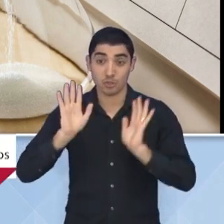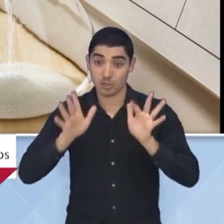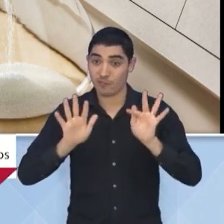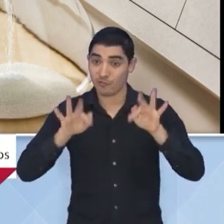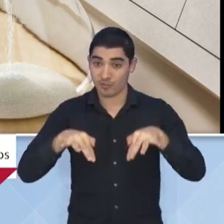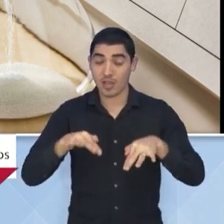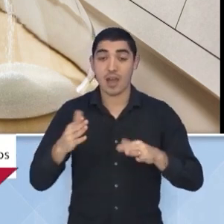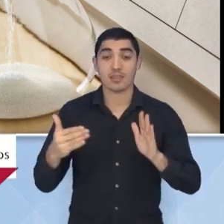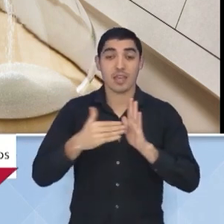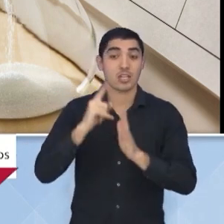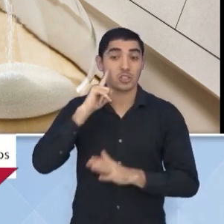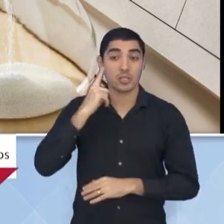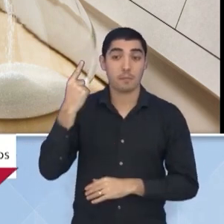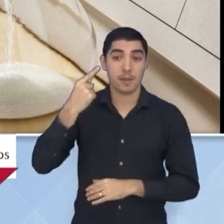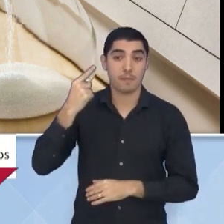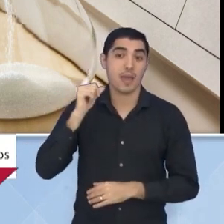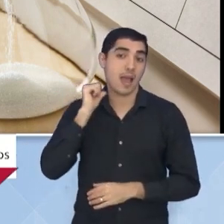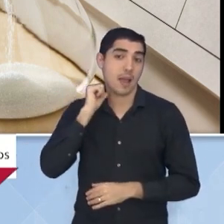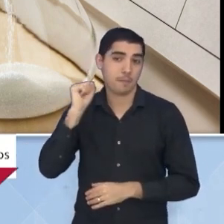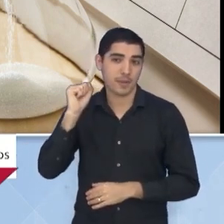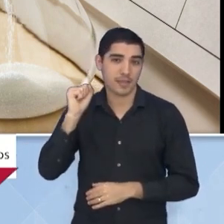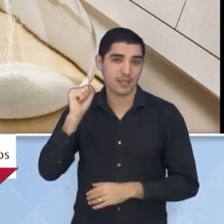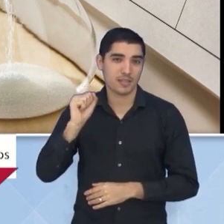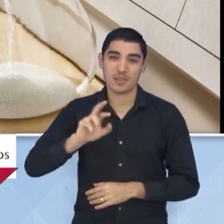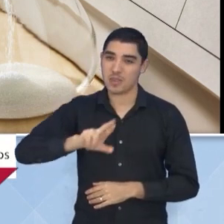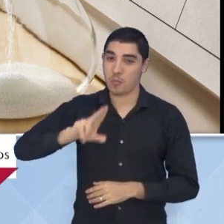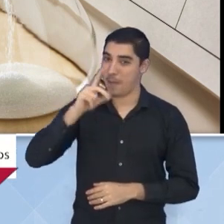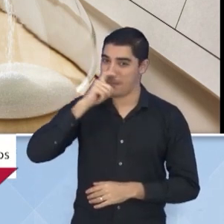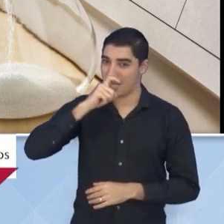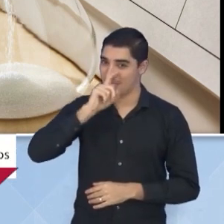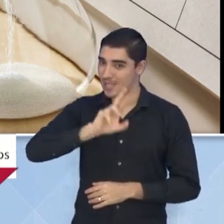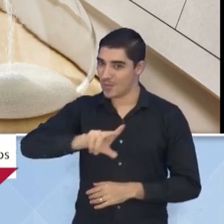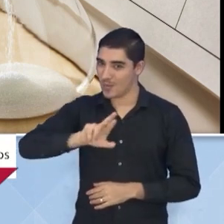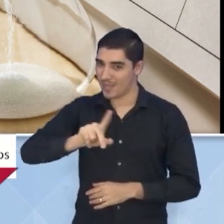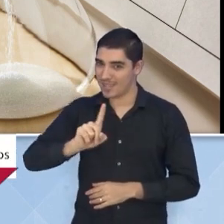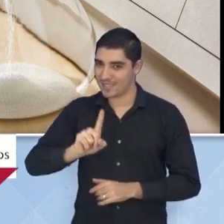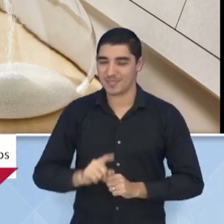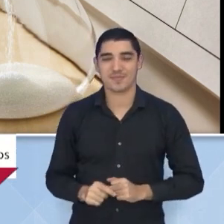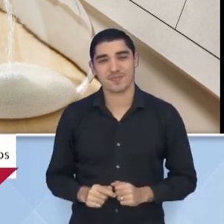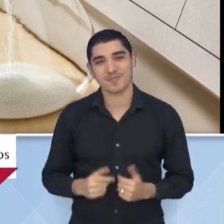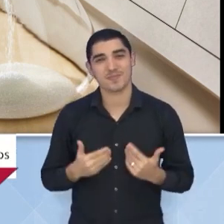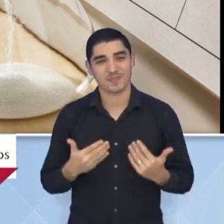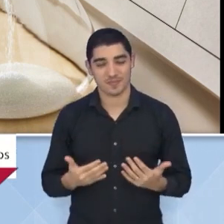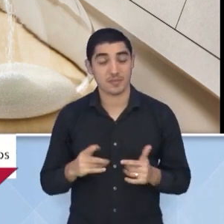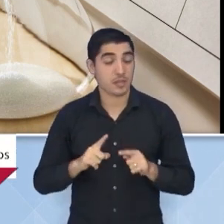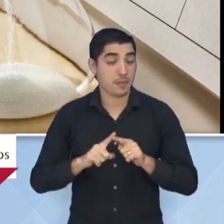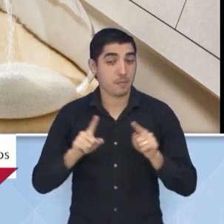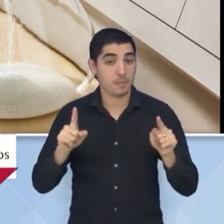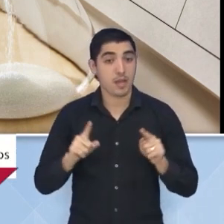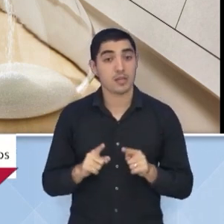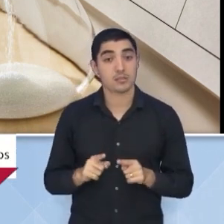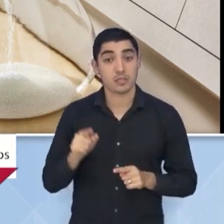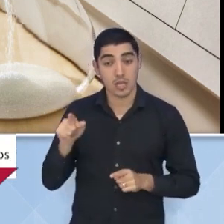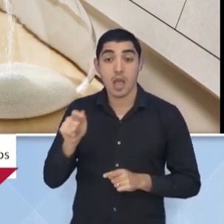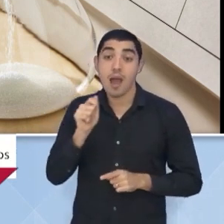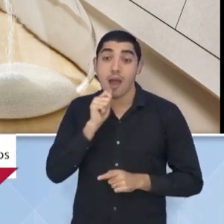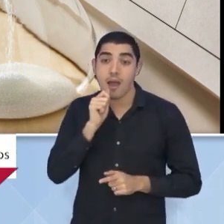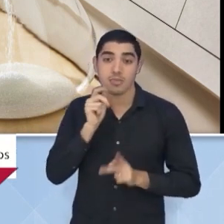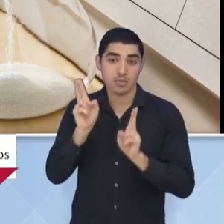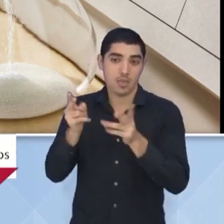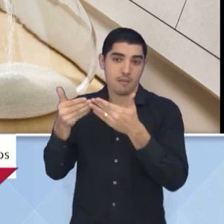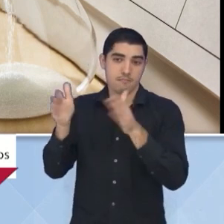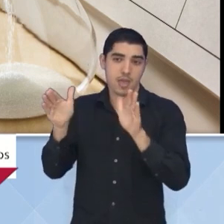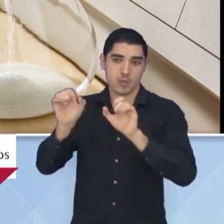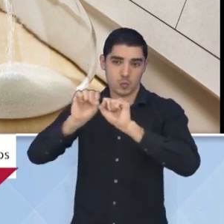até dia primeo de Abril que não é mentira eh mas assim o sistema continua aberto tá para